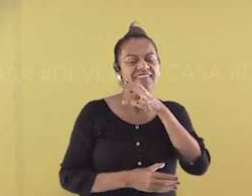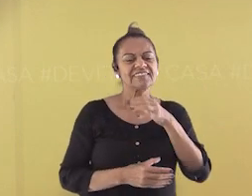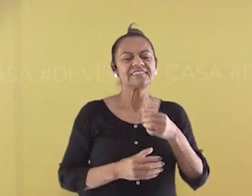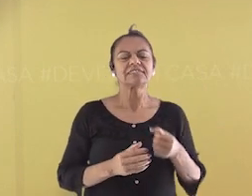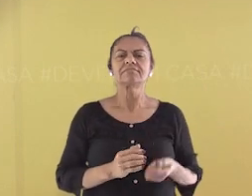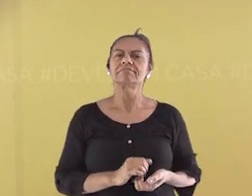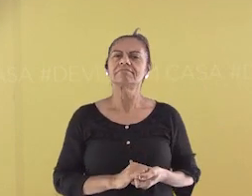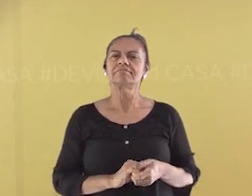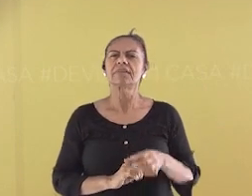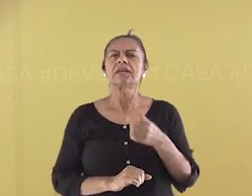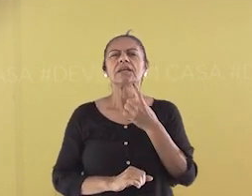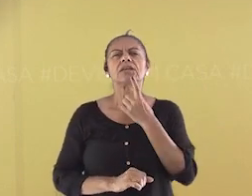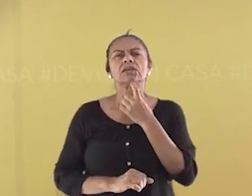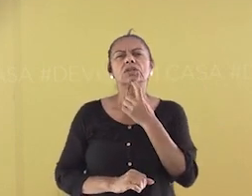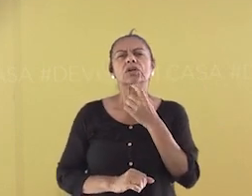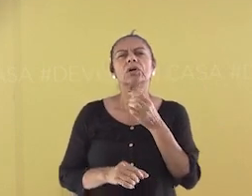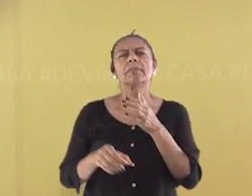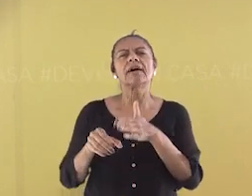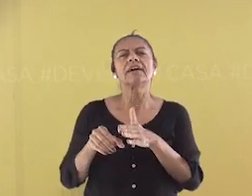tomate, o que vocês marcaram?